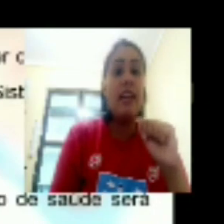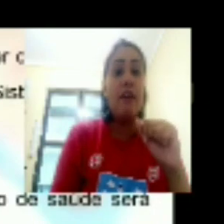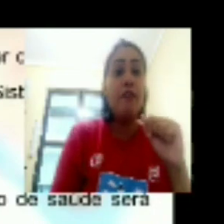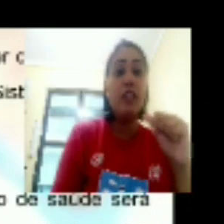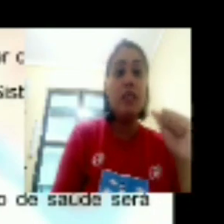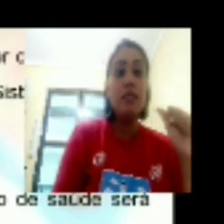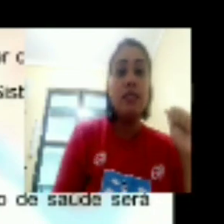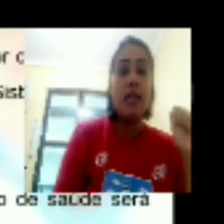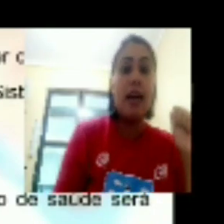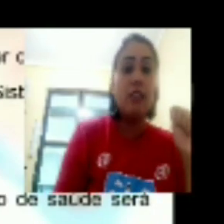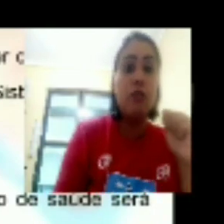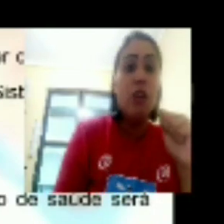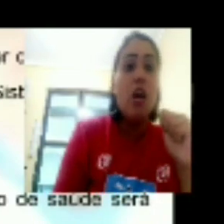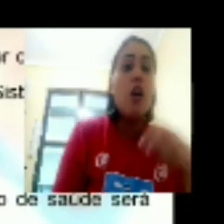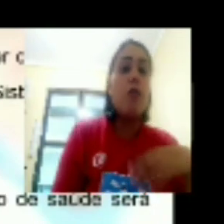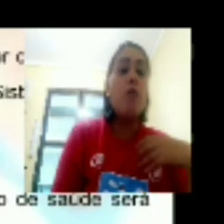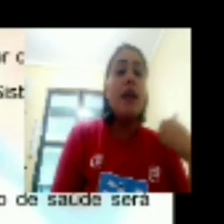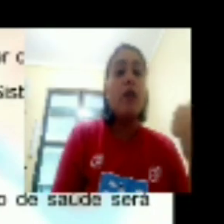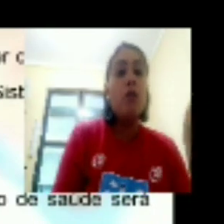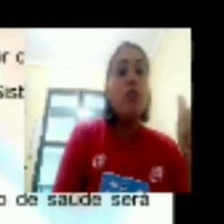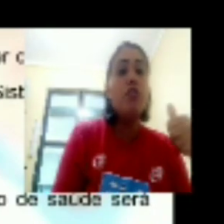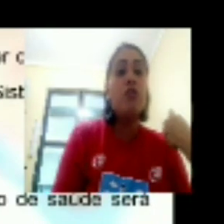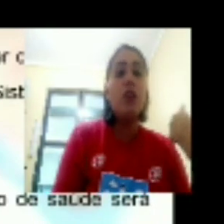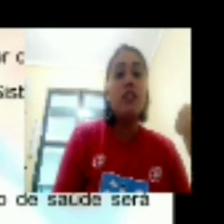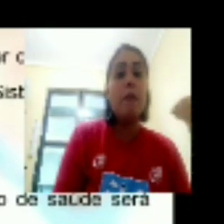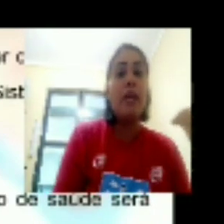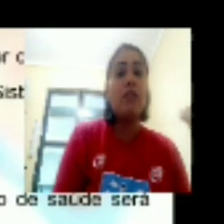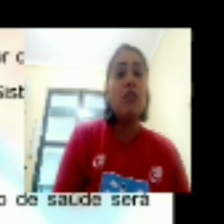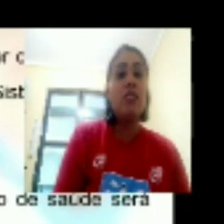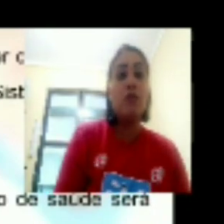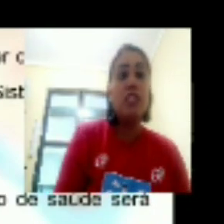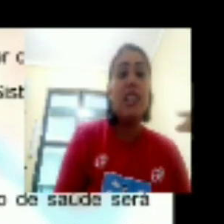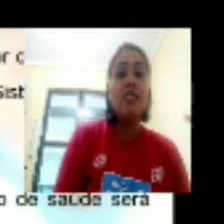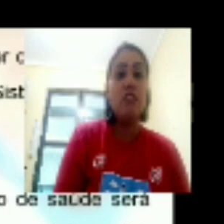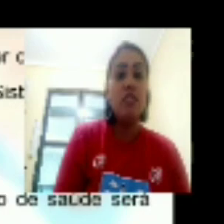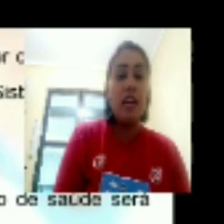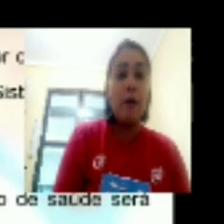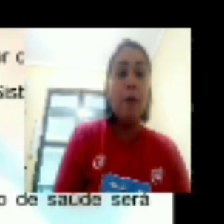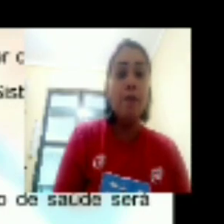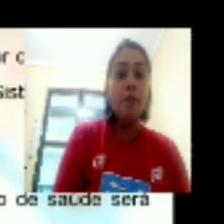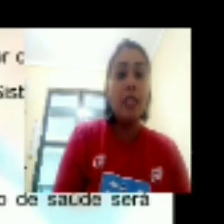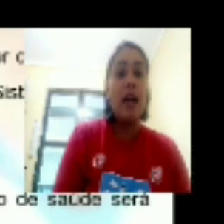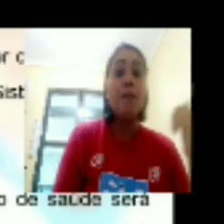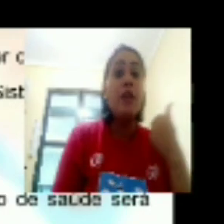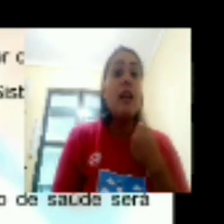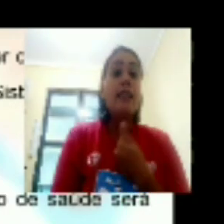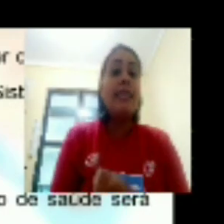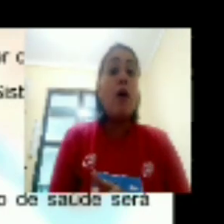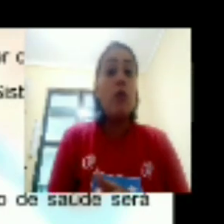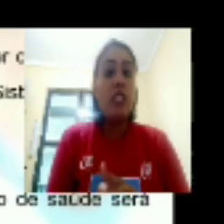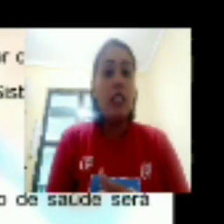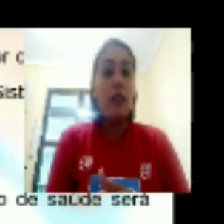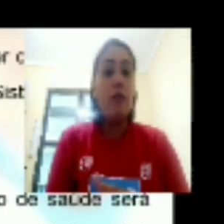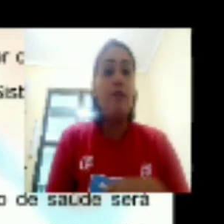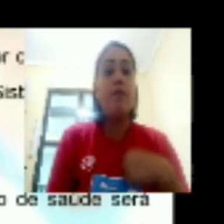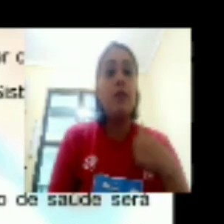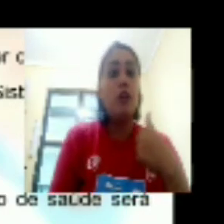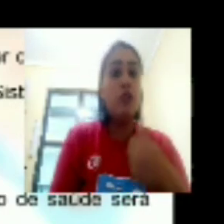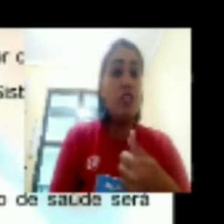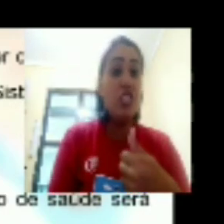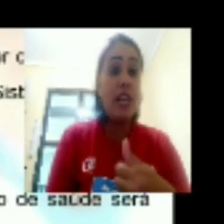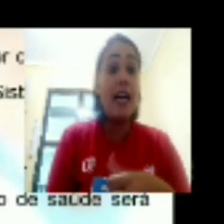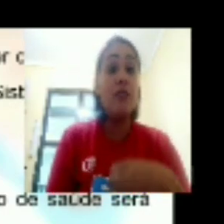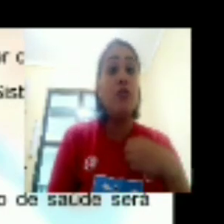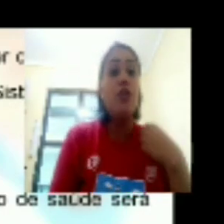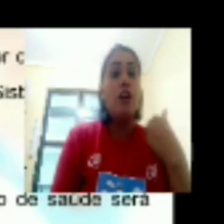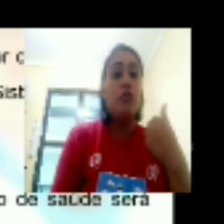Saúde será financiado com recursos do orçamento da Seguridade Social, tá? Da União,